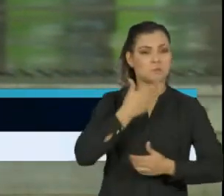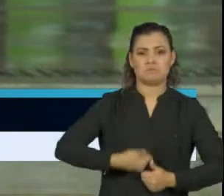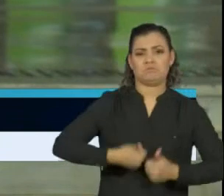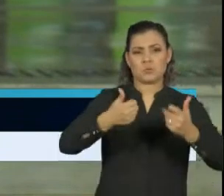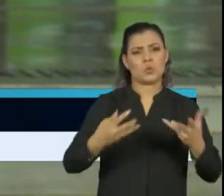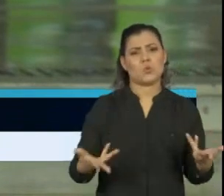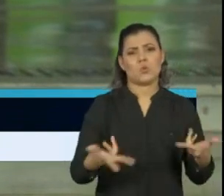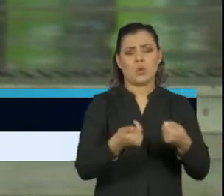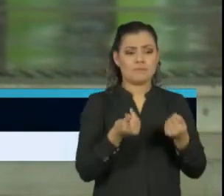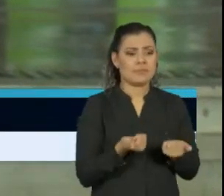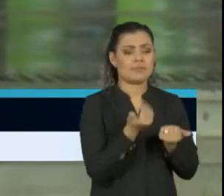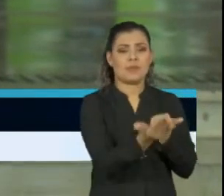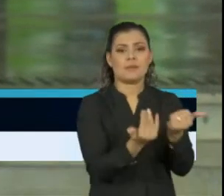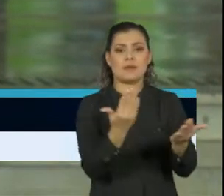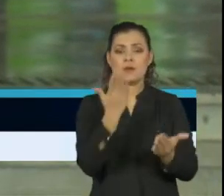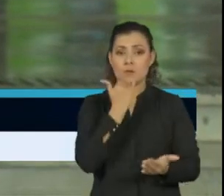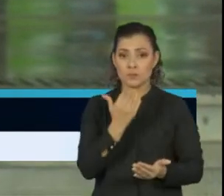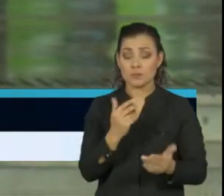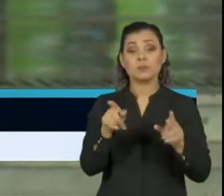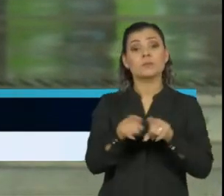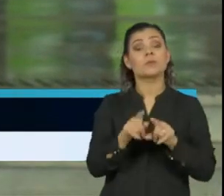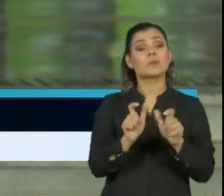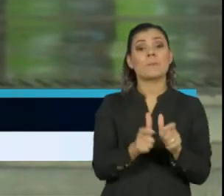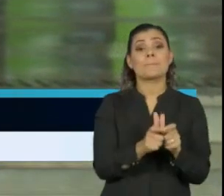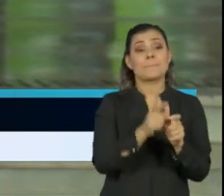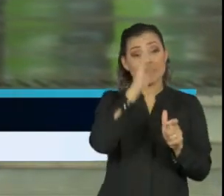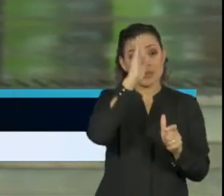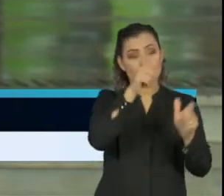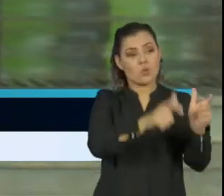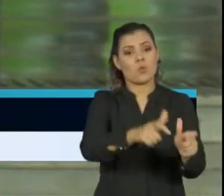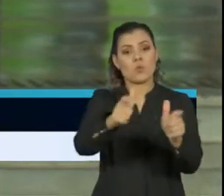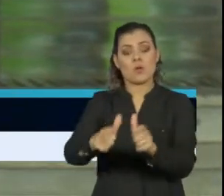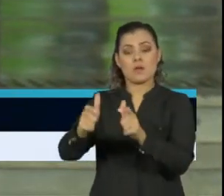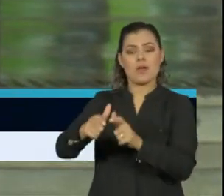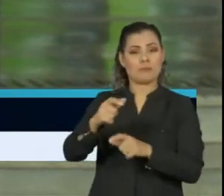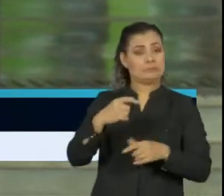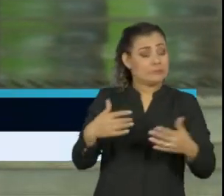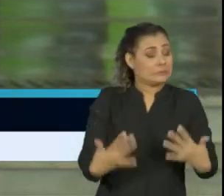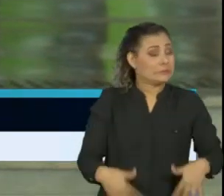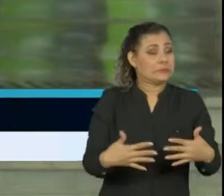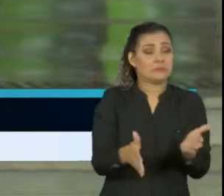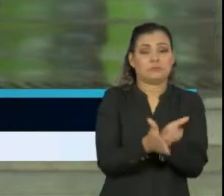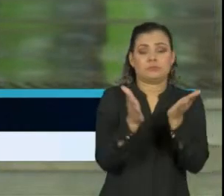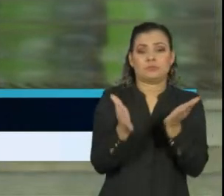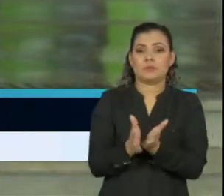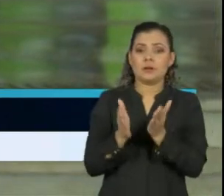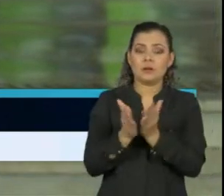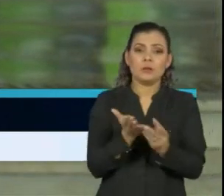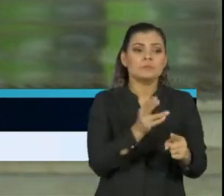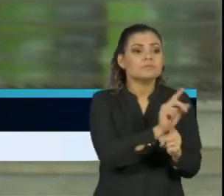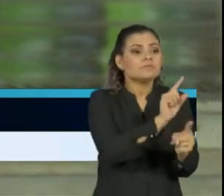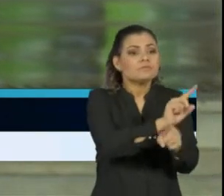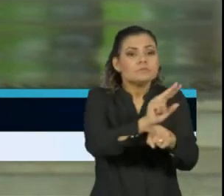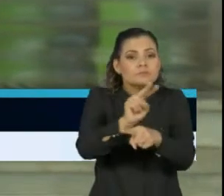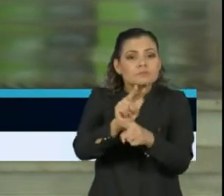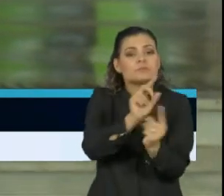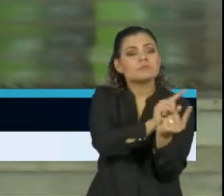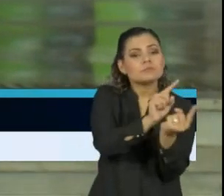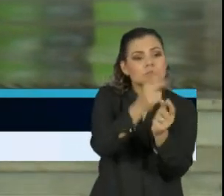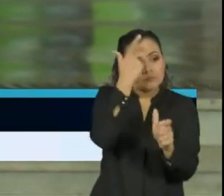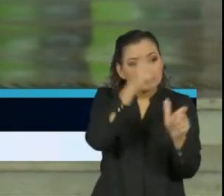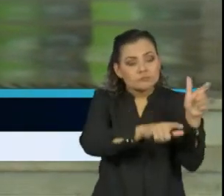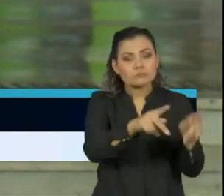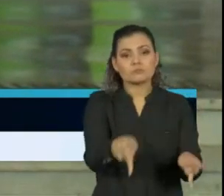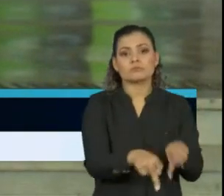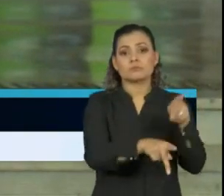que atuará nos bolsões de maior vulnerabilidade social e atenderá as pessoas que vivem